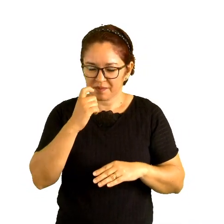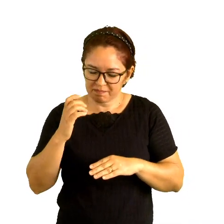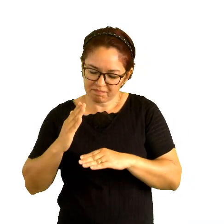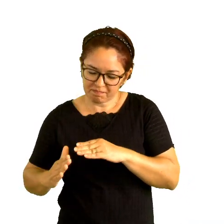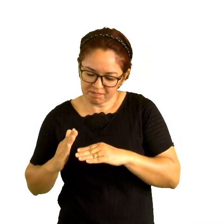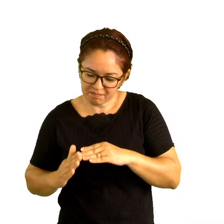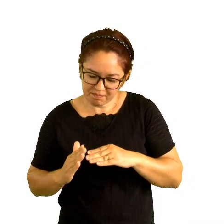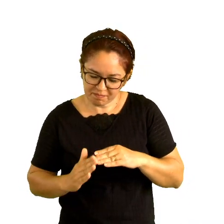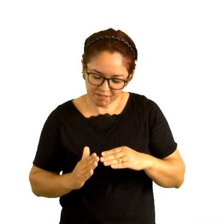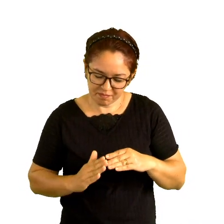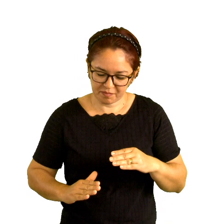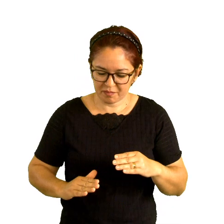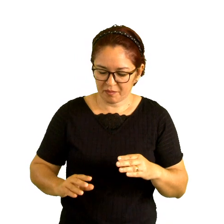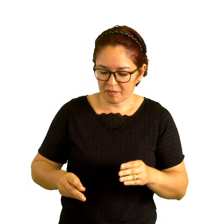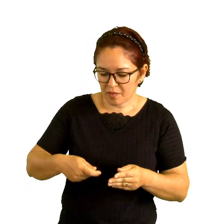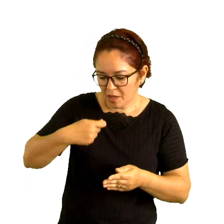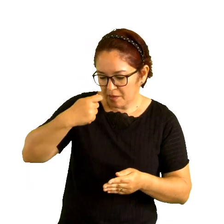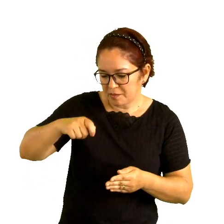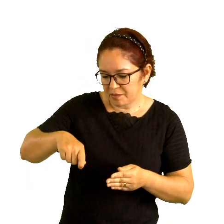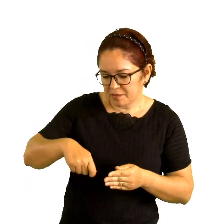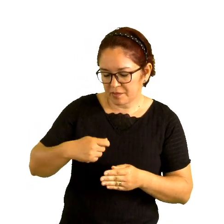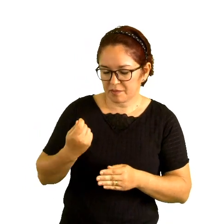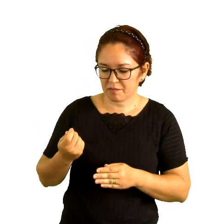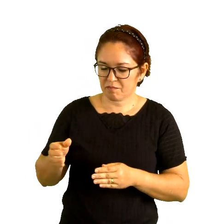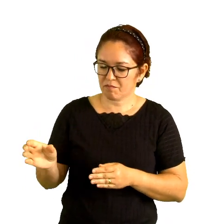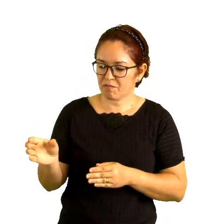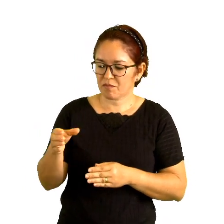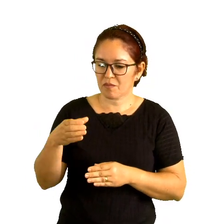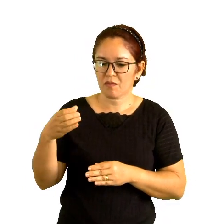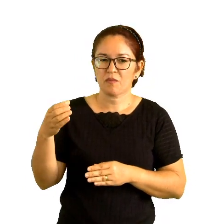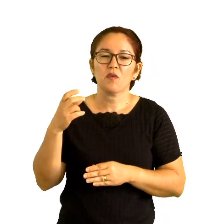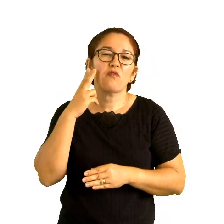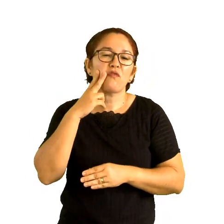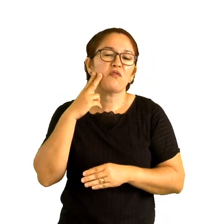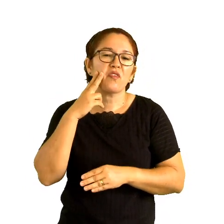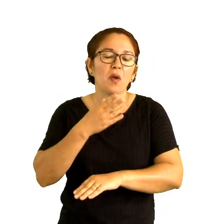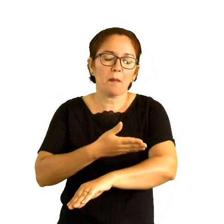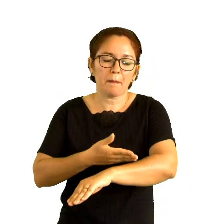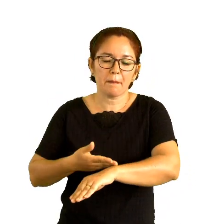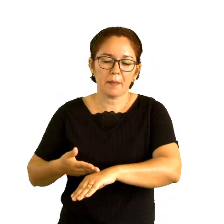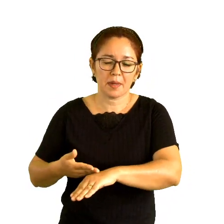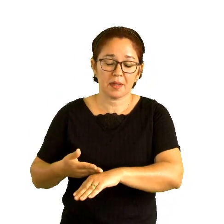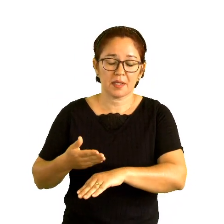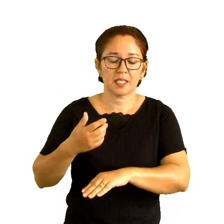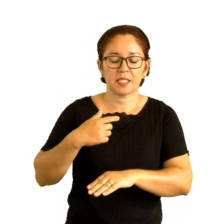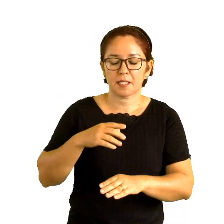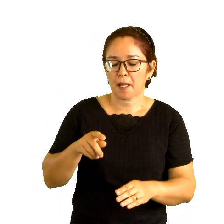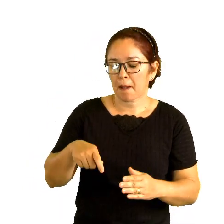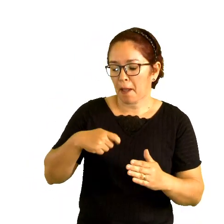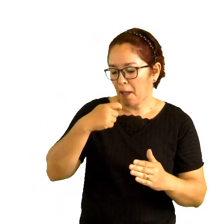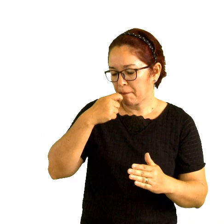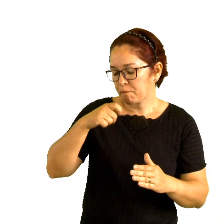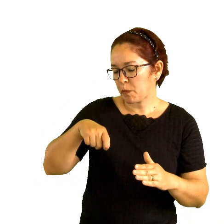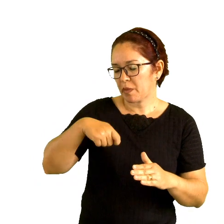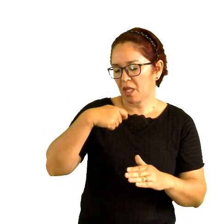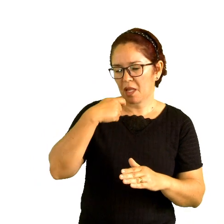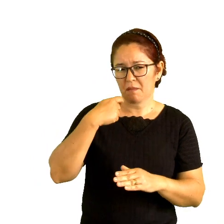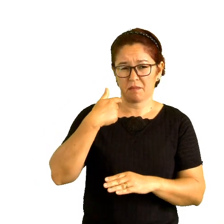de um finíssimo vinho branco, a princesa sorria e pensava: Eu, hein? Nem